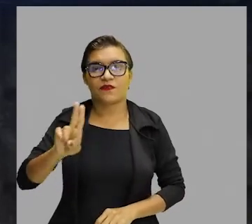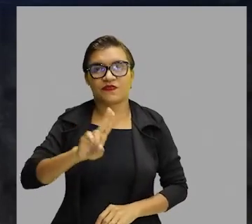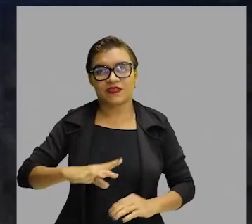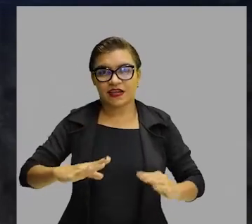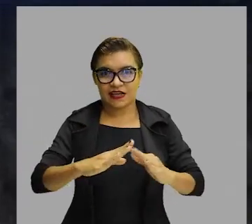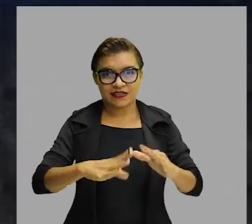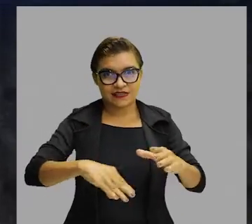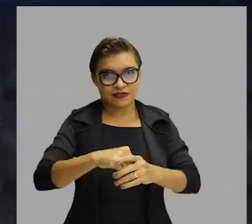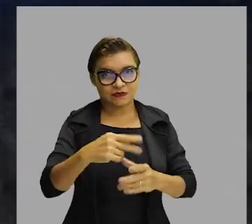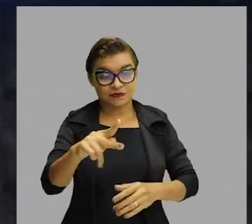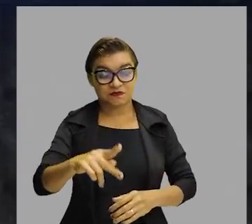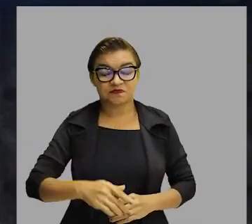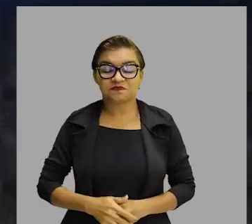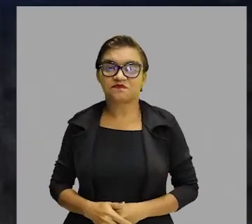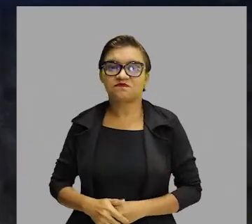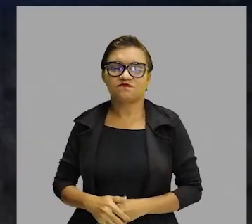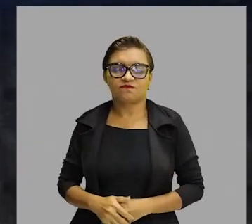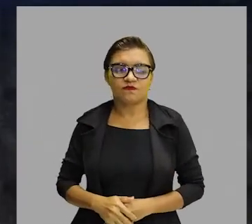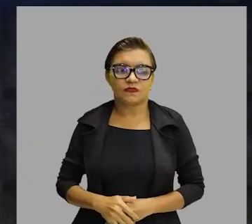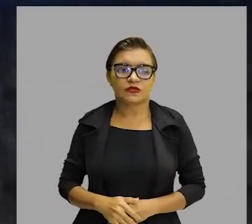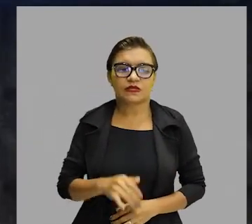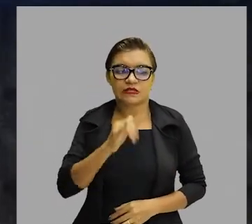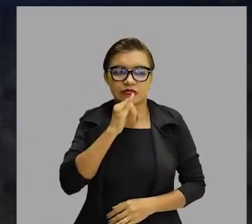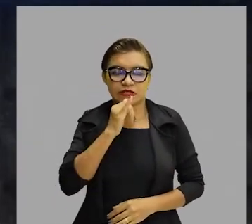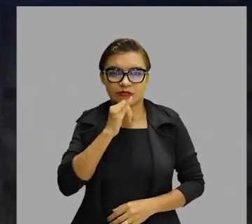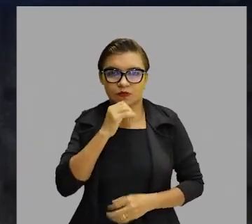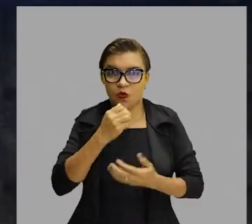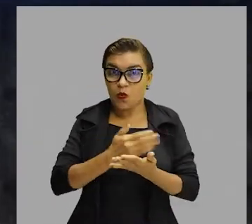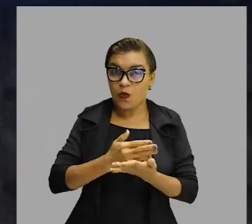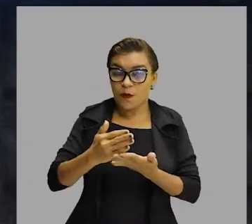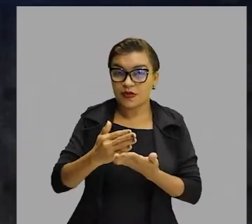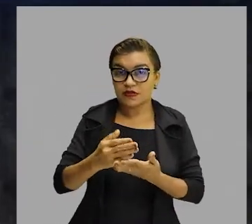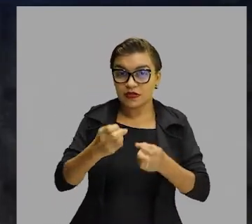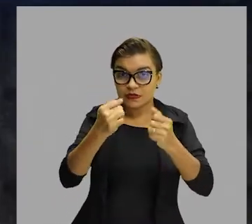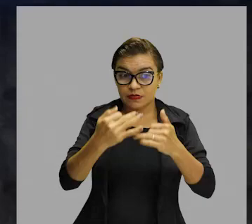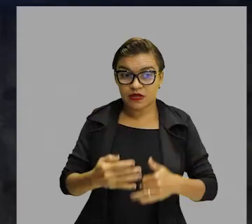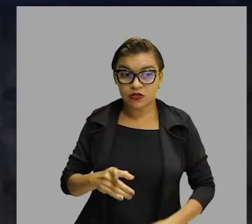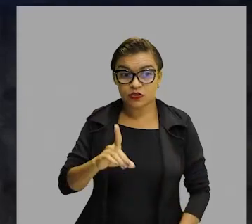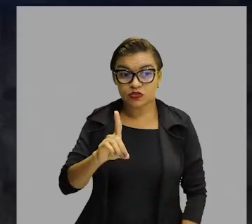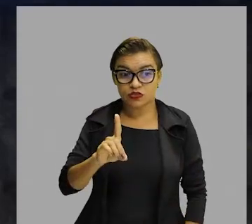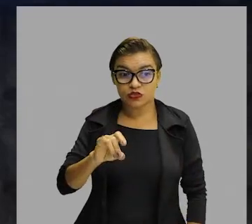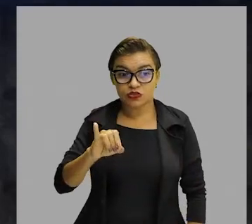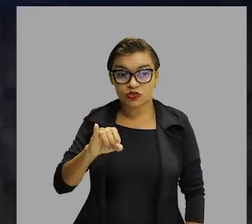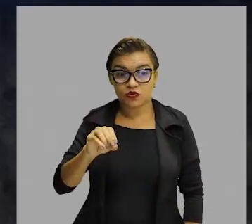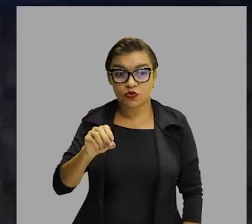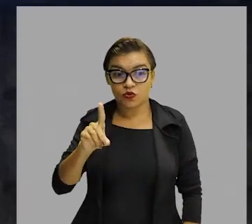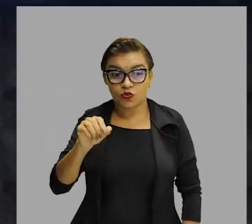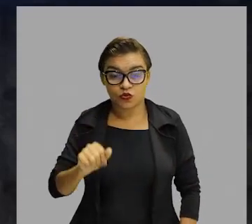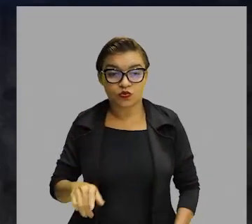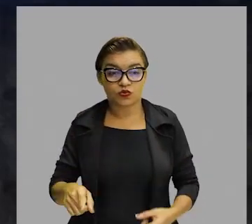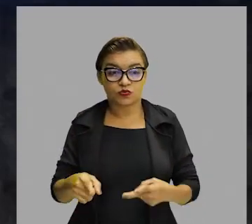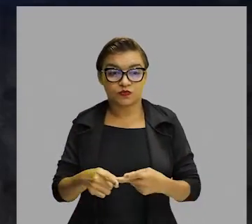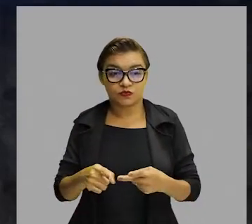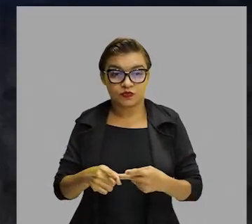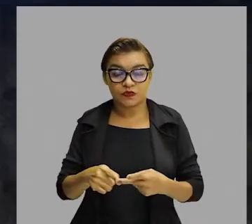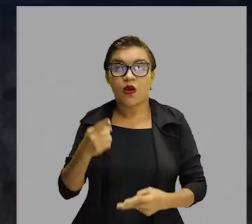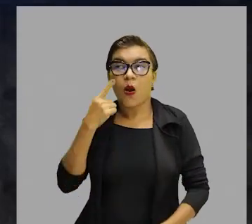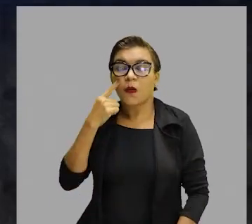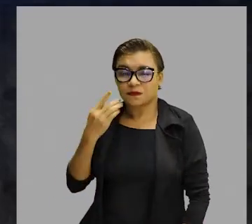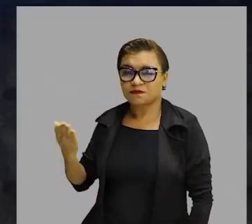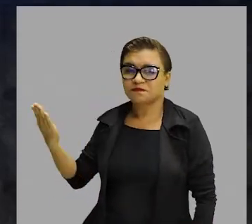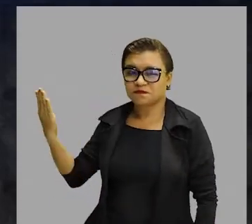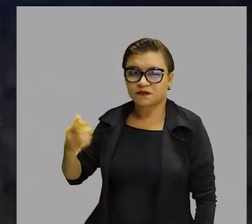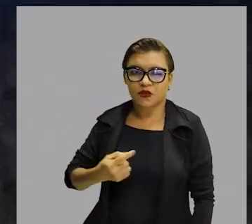ok? Então nós vamos começar falando sobre o diodo, vamos falar sobre o LED, né? O LED que está em ascensão